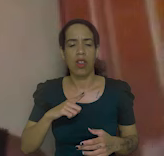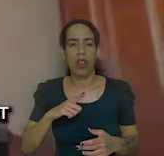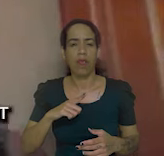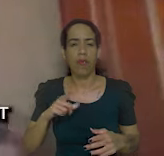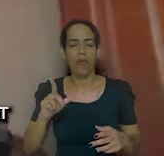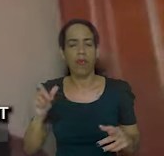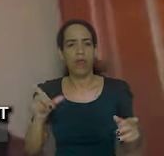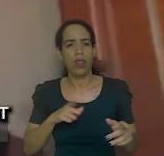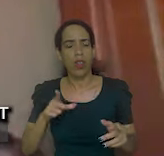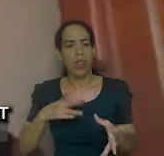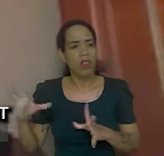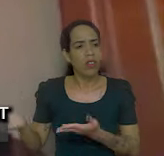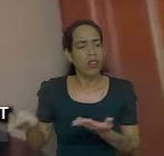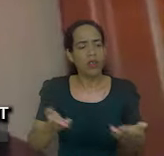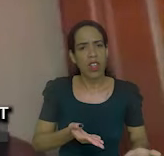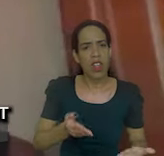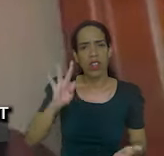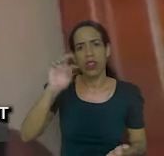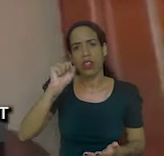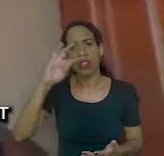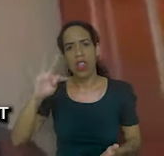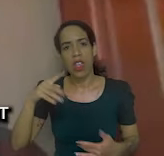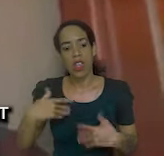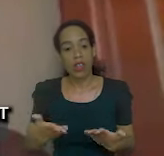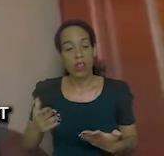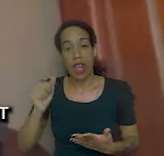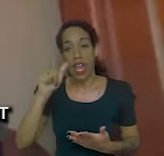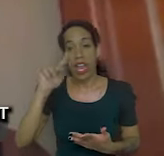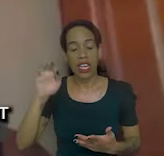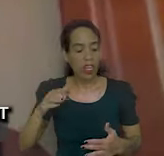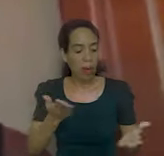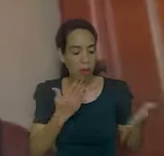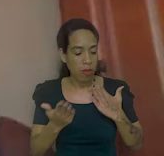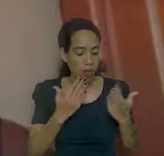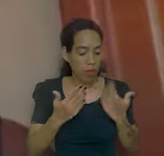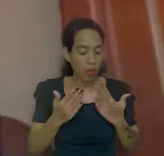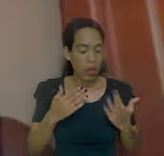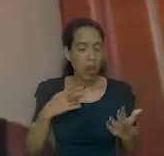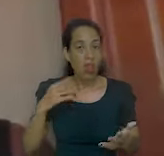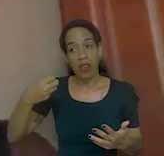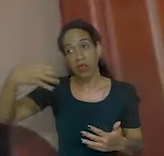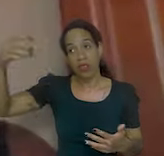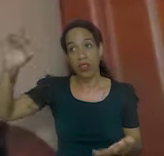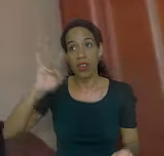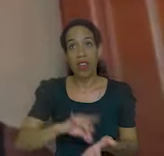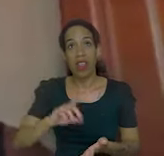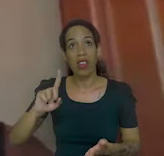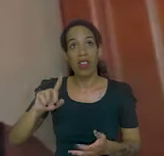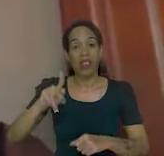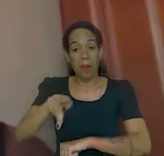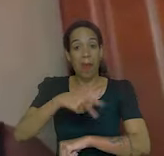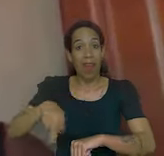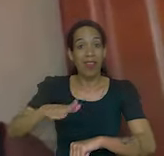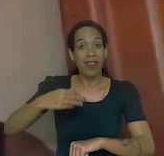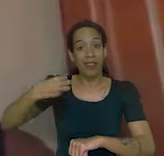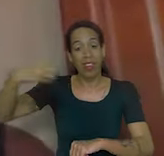celeridade. Eu estava vindo com toda essa bagagem do TST, e quando a Aline veio conversar comigo, eu realmente estava viajando, eu estava em outro